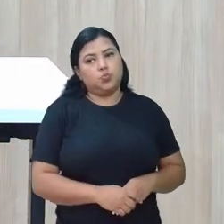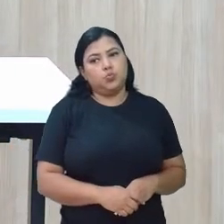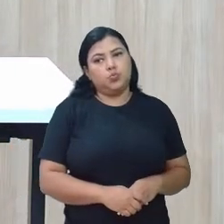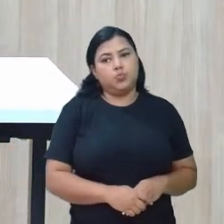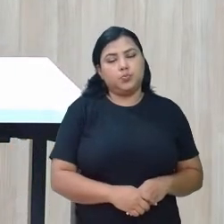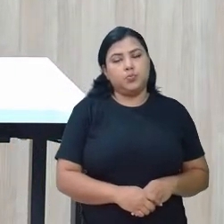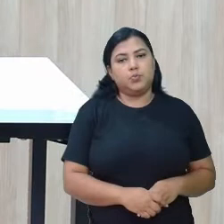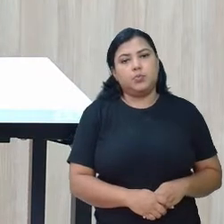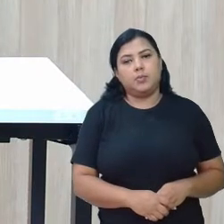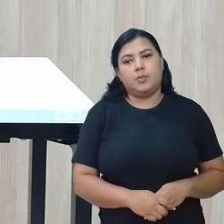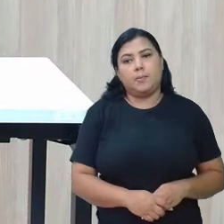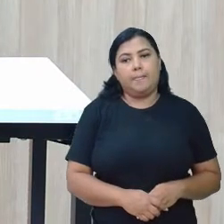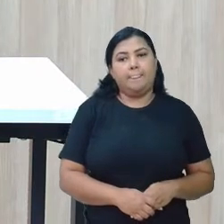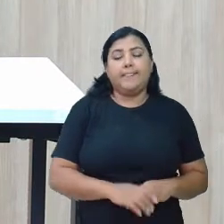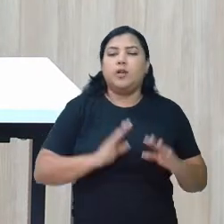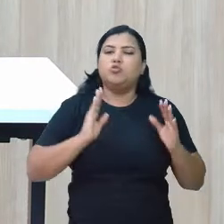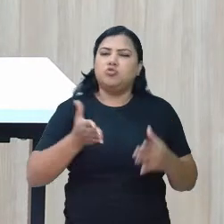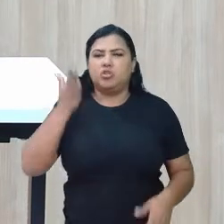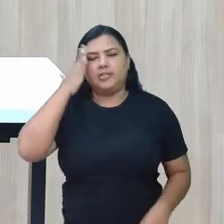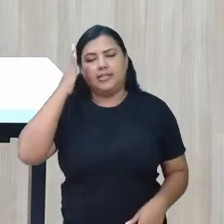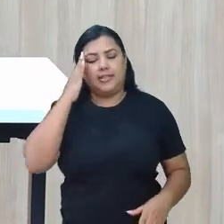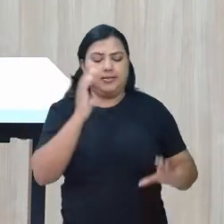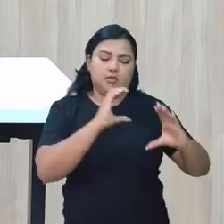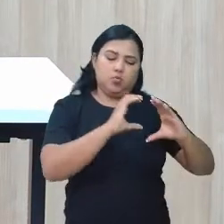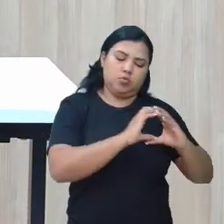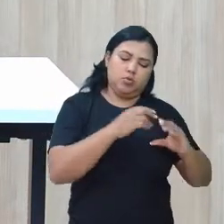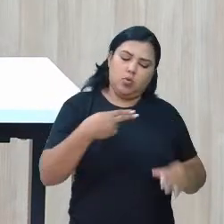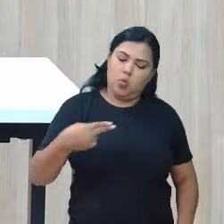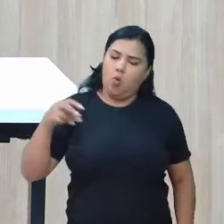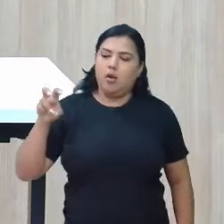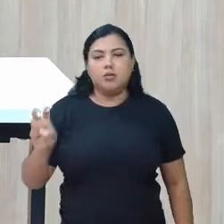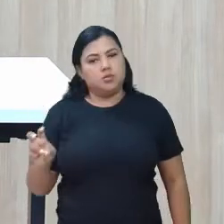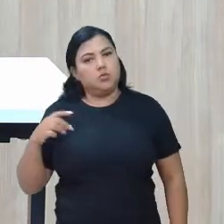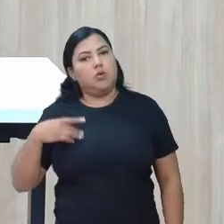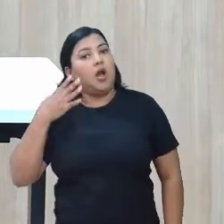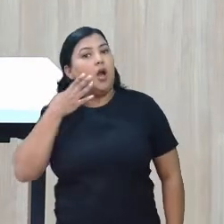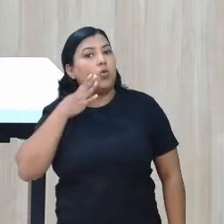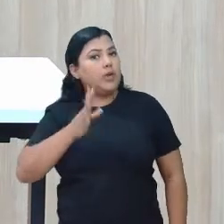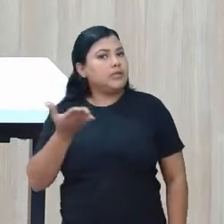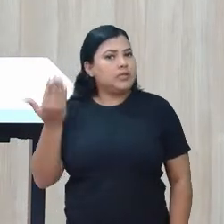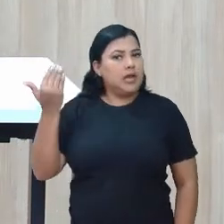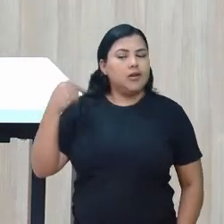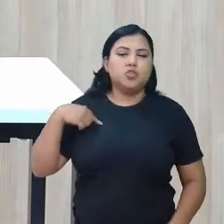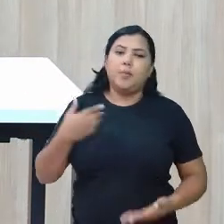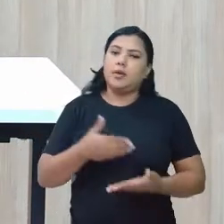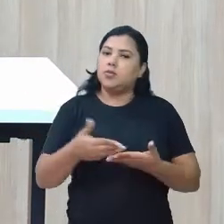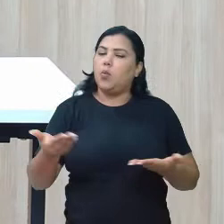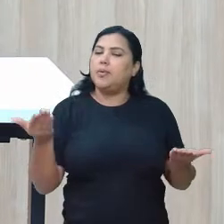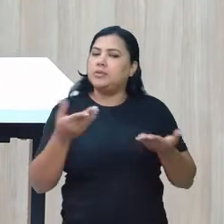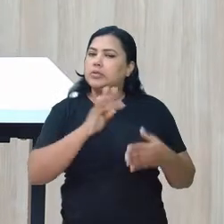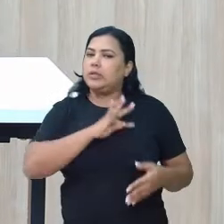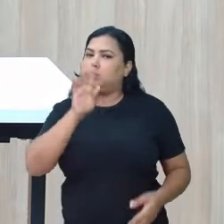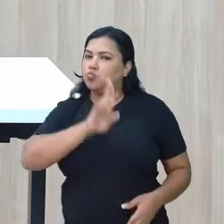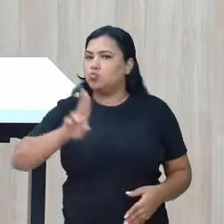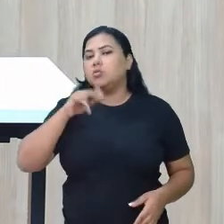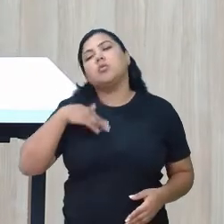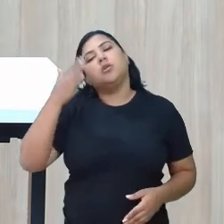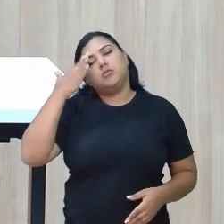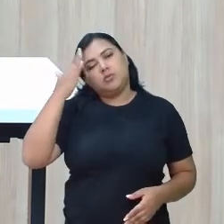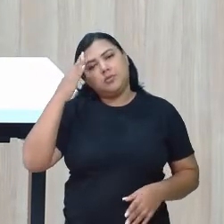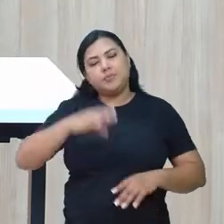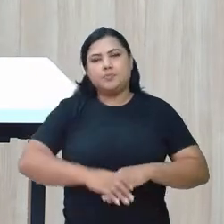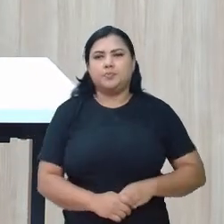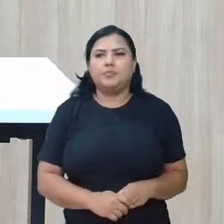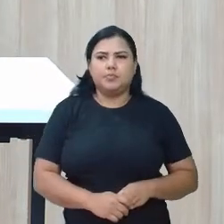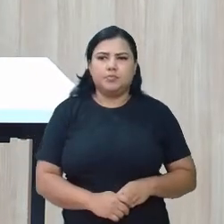posso simplesmente estabelecer o valor desconhecido a partir desse princípio. Então, tudo que a gente faz na